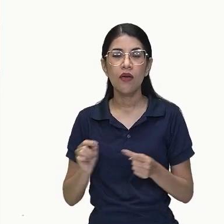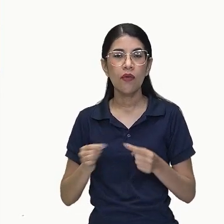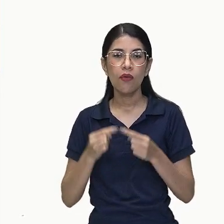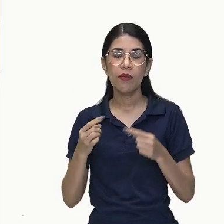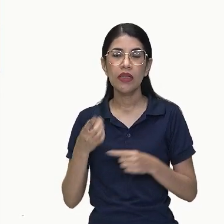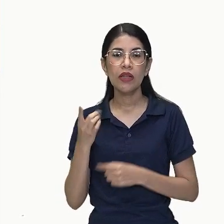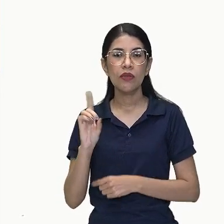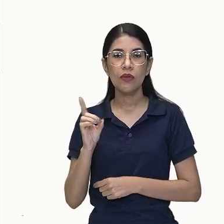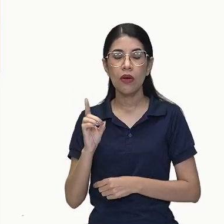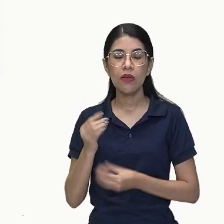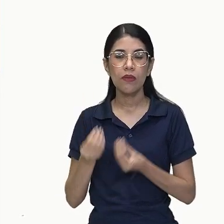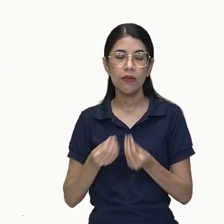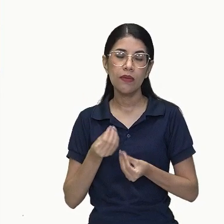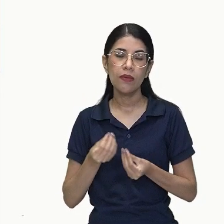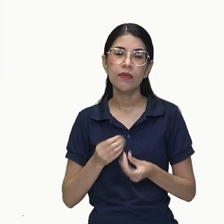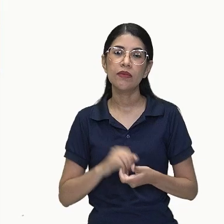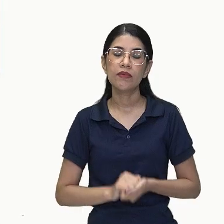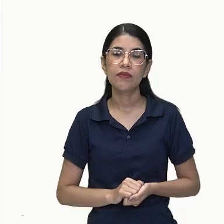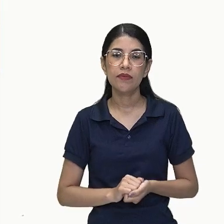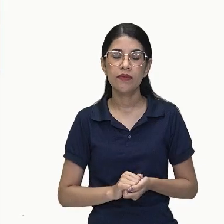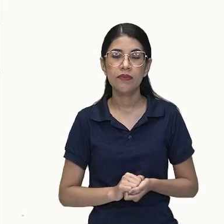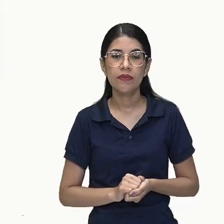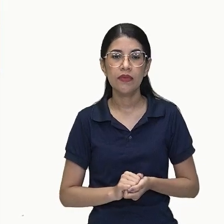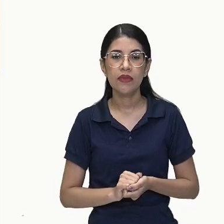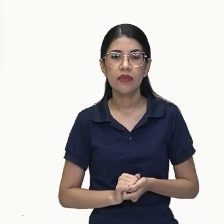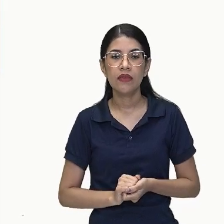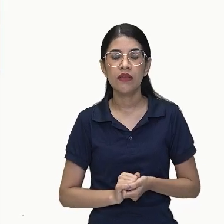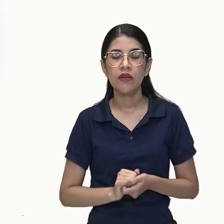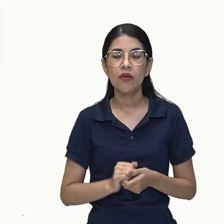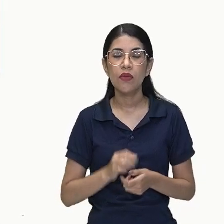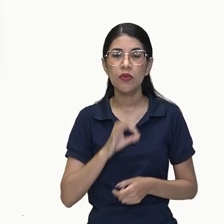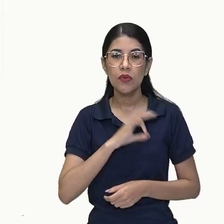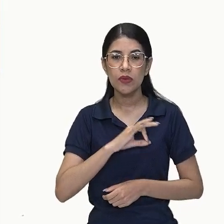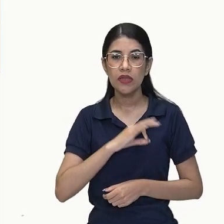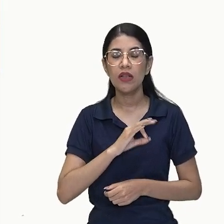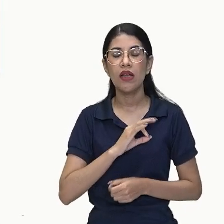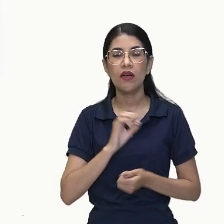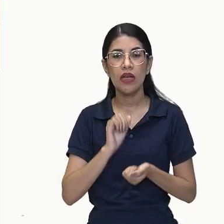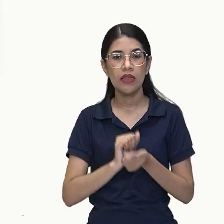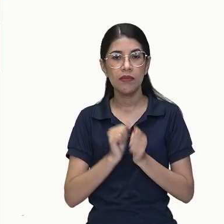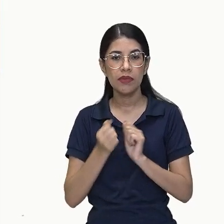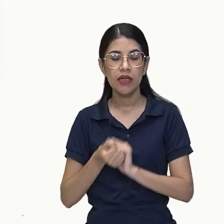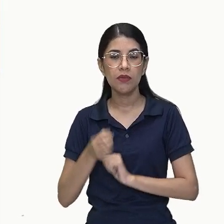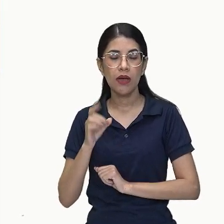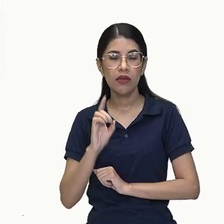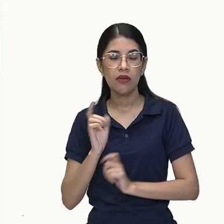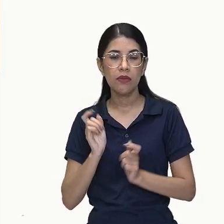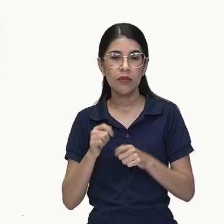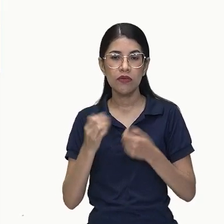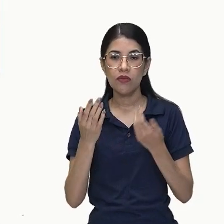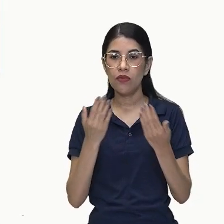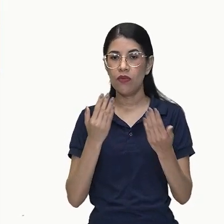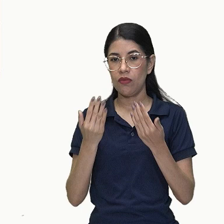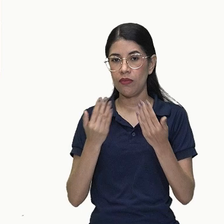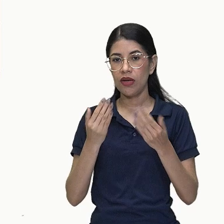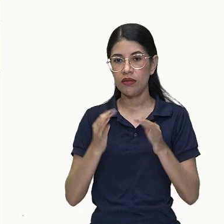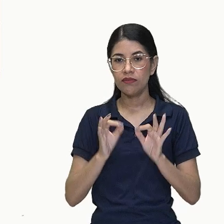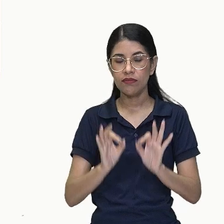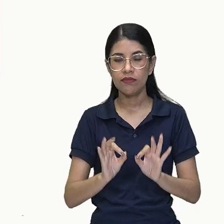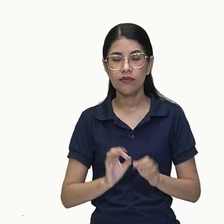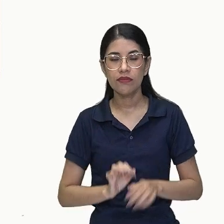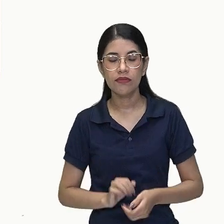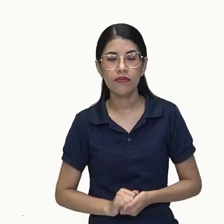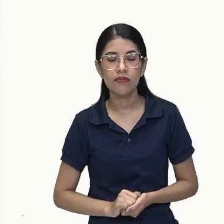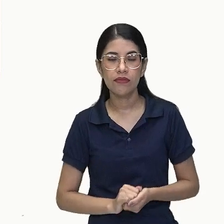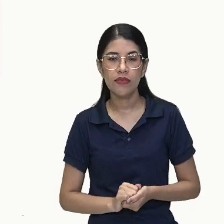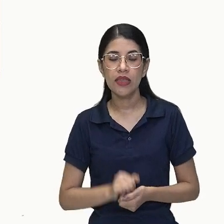né? Então são os valores, esse salário mínimo convertido para dólares, para a gente poder fazer uma comparação mais justa.